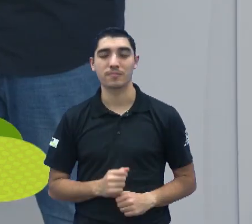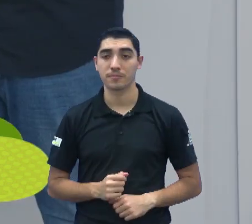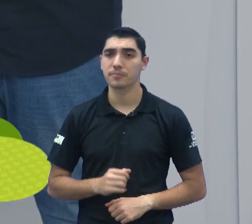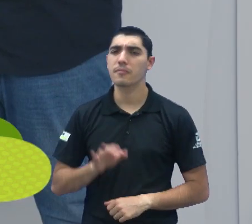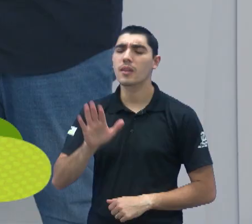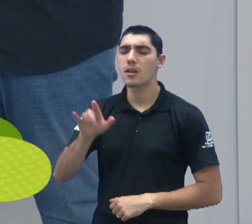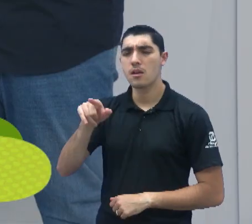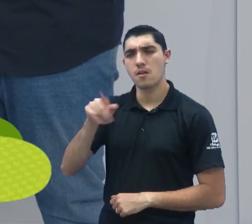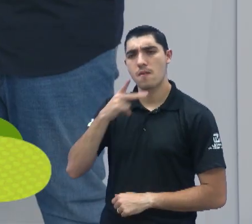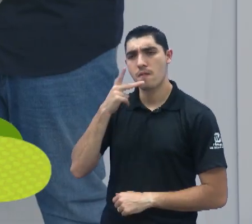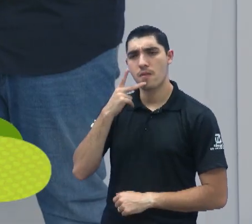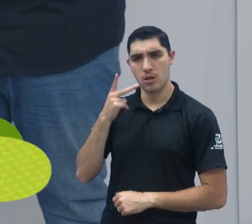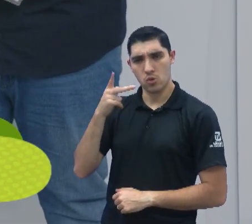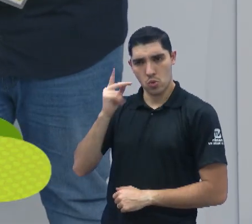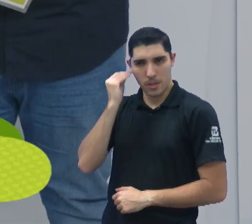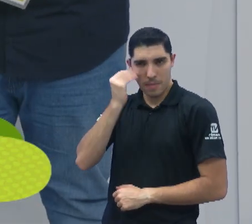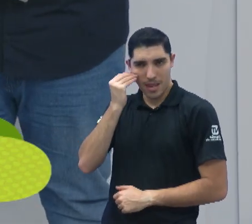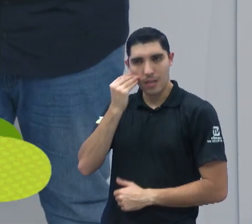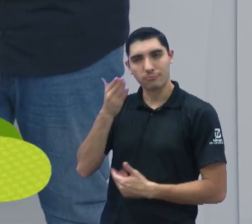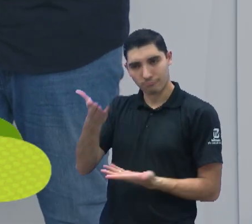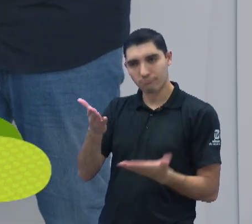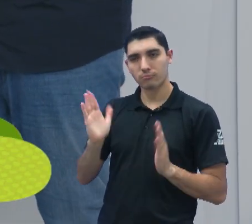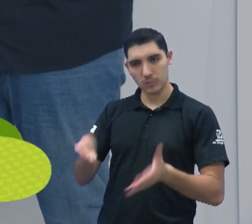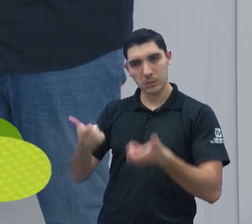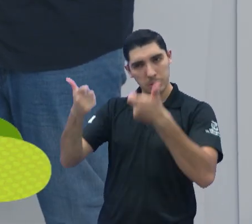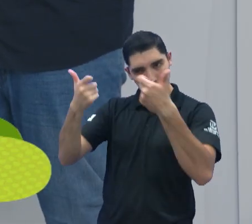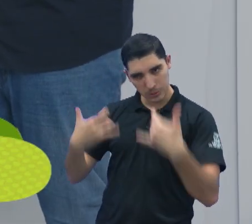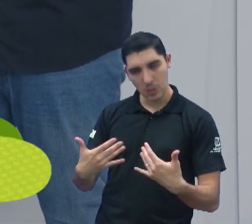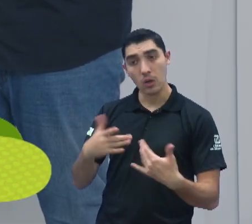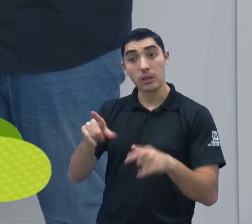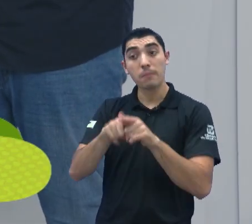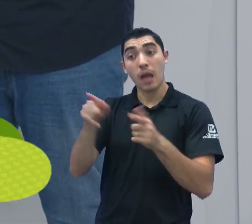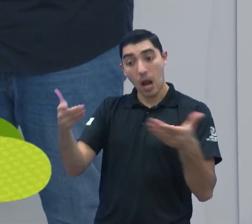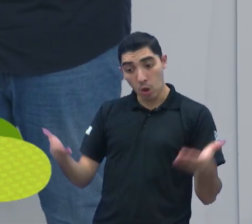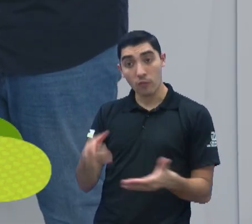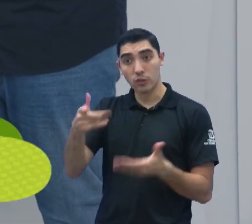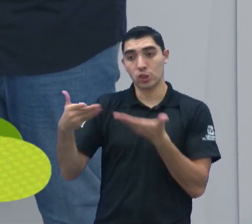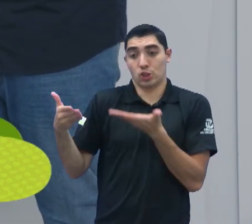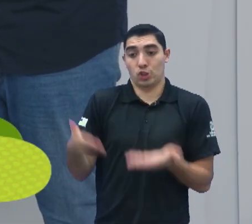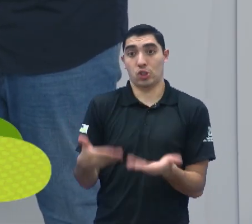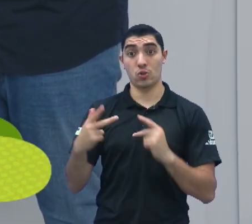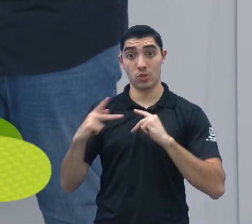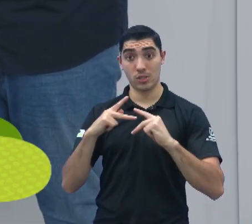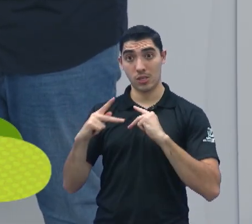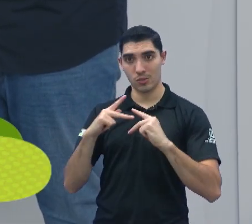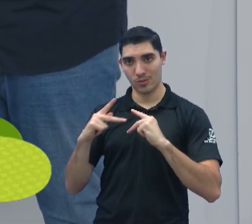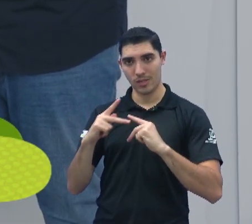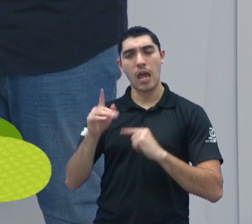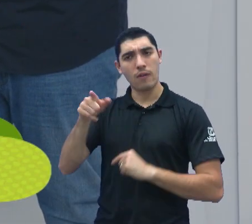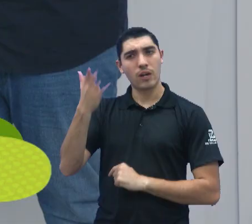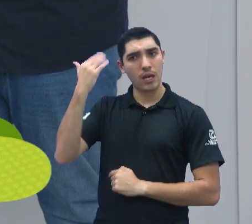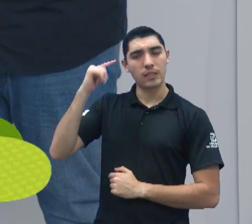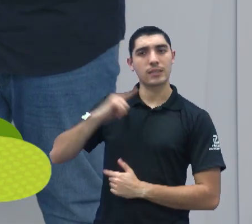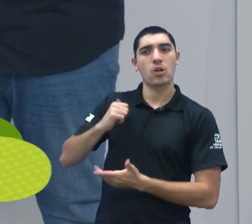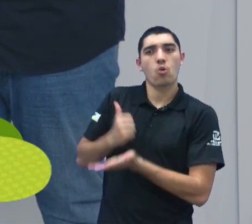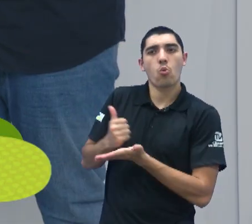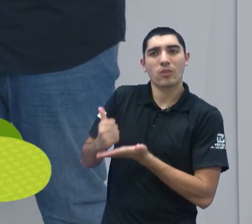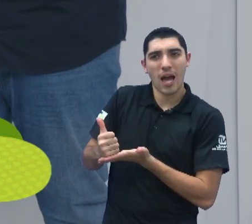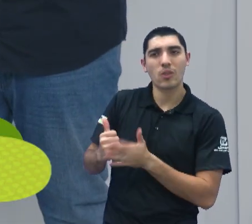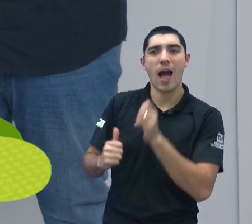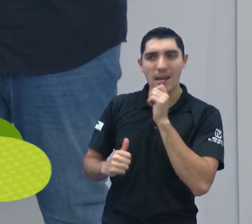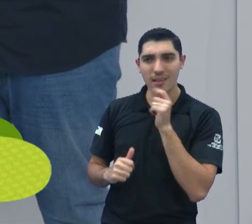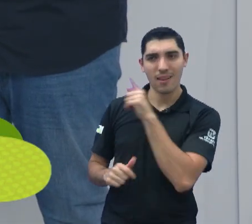da sua vinda para o São José, você falou um pouquinho aí no começo, mas você tinha um contrato em vigência com o Guarulhos, estava legal